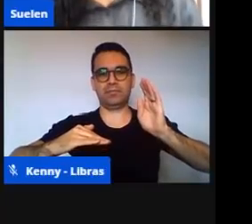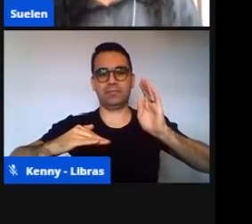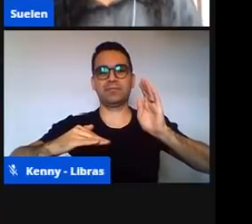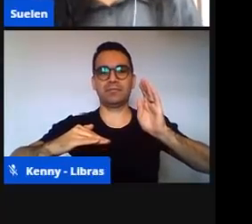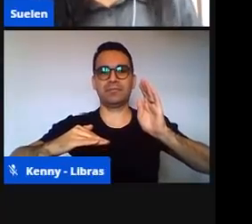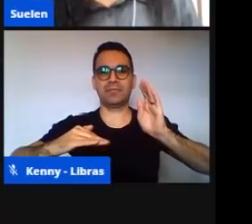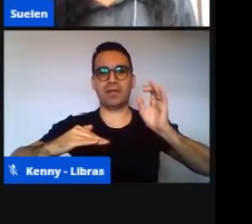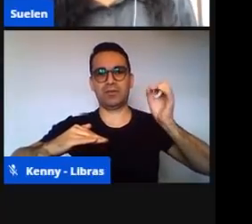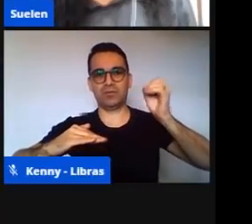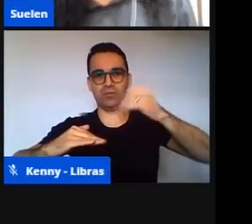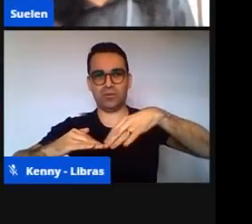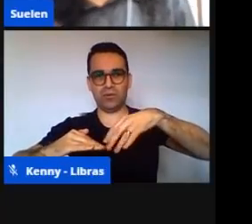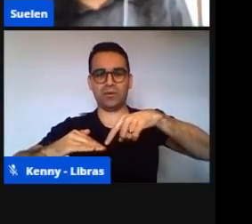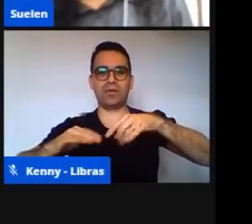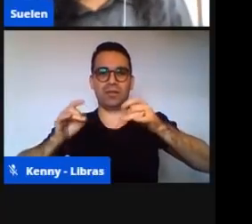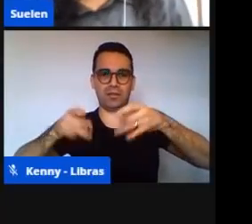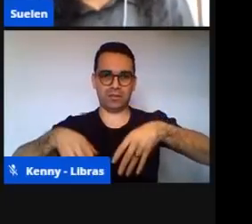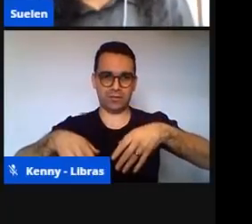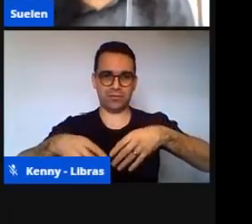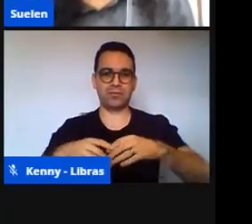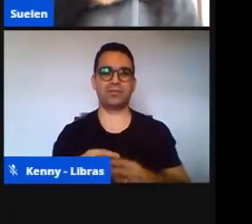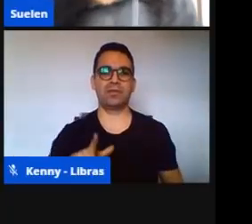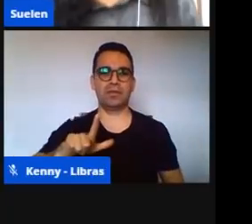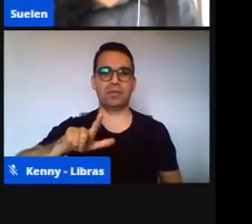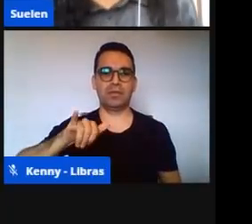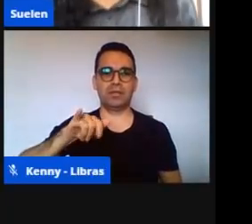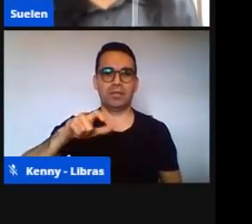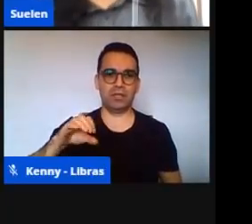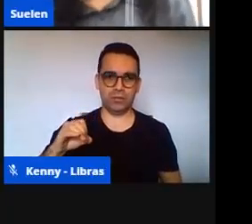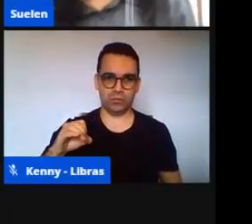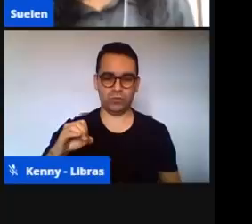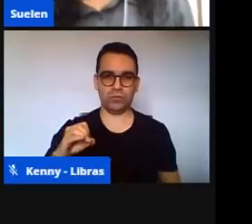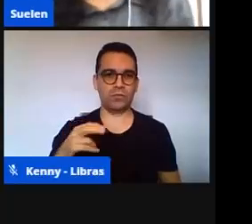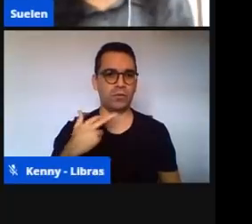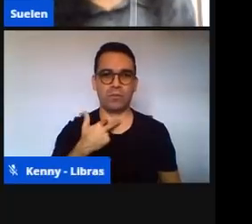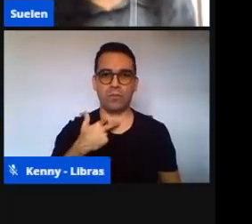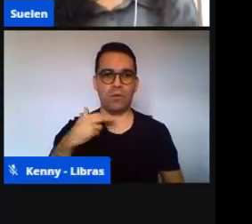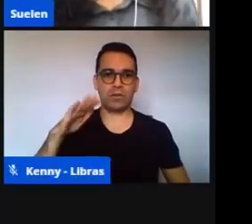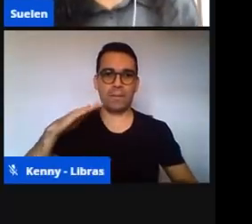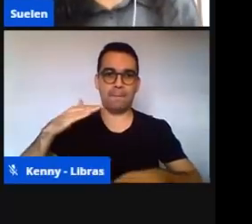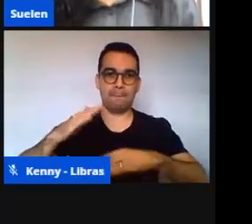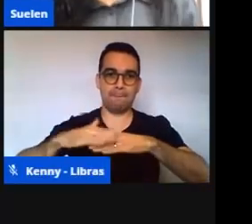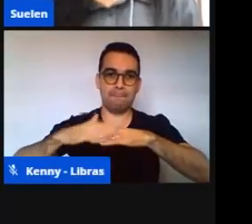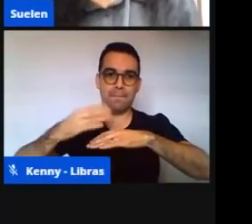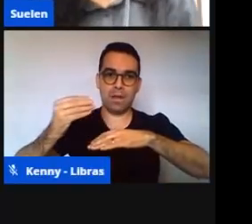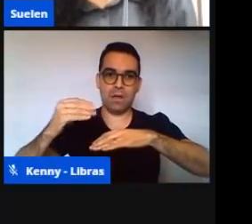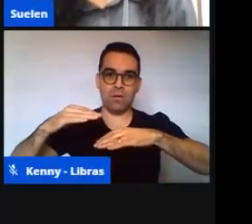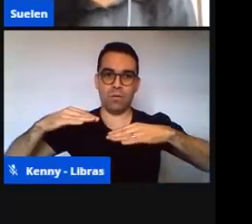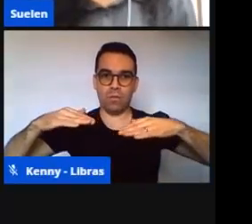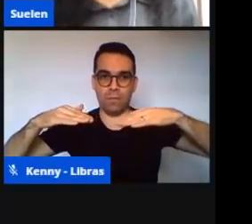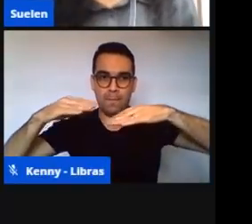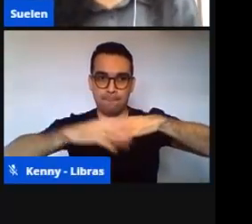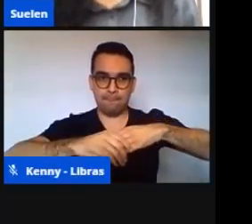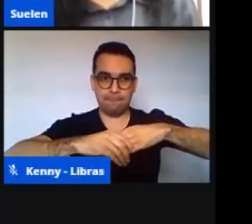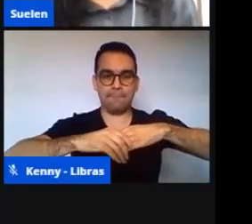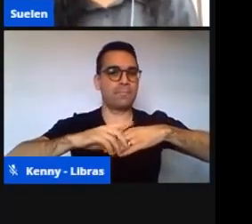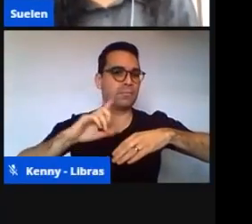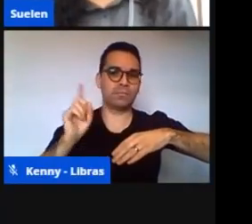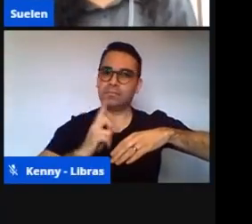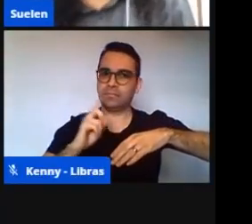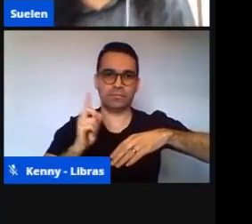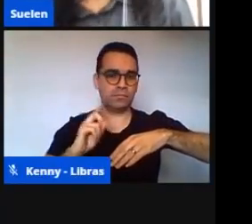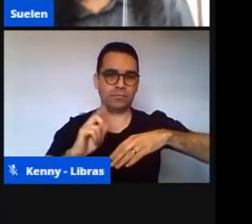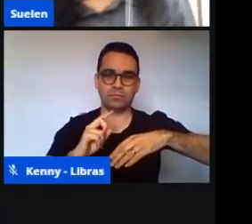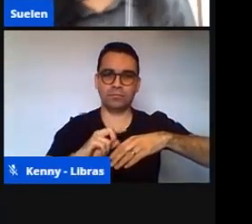e, se houver a necessidade de alguém entrar dentro dessa área de produção, tem que tomar os cuidados adequados, os